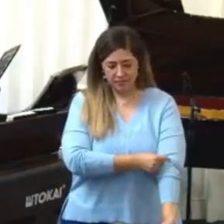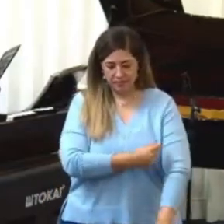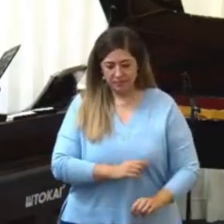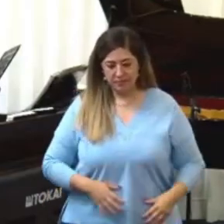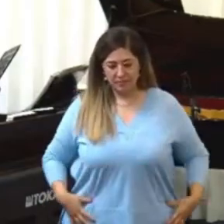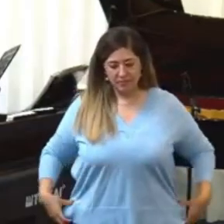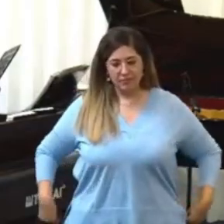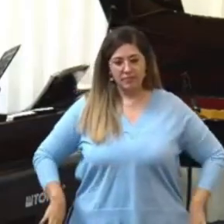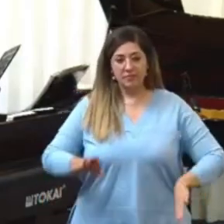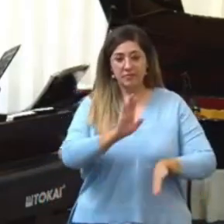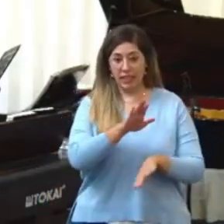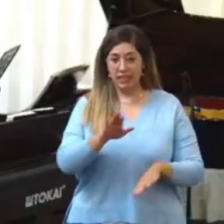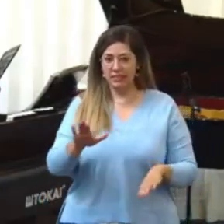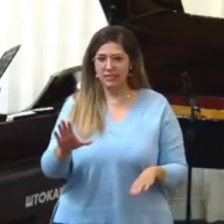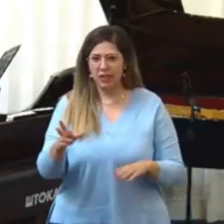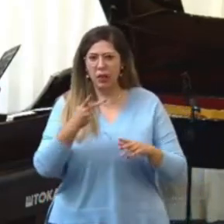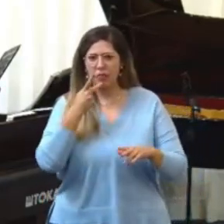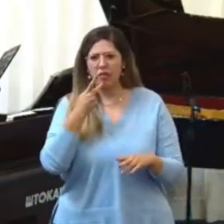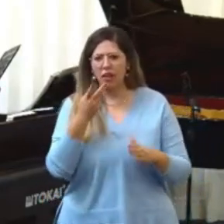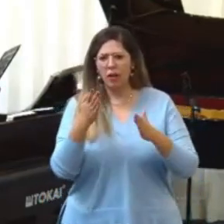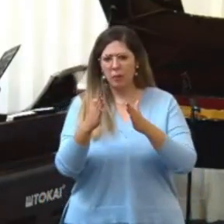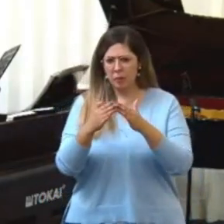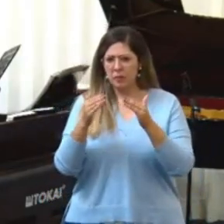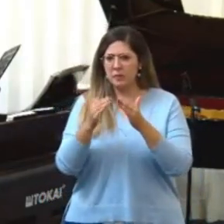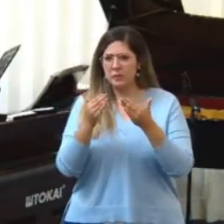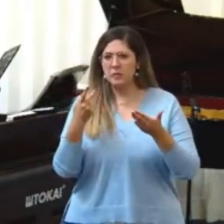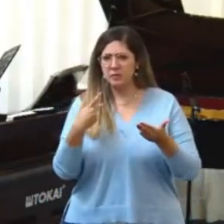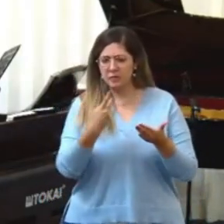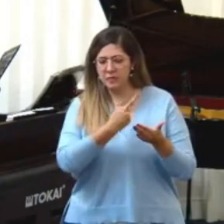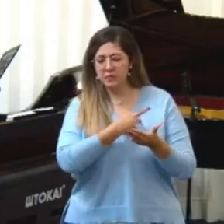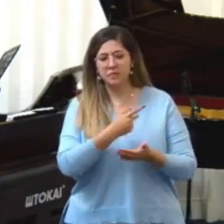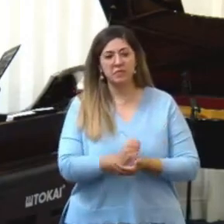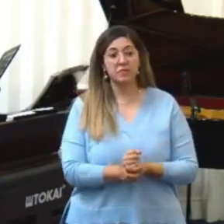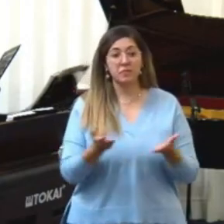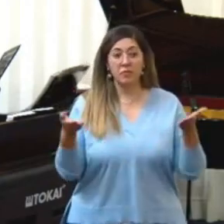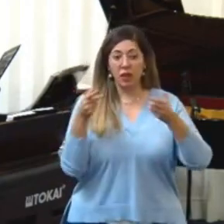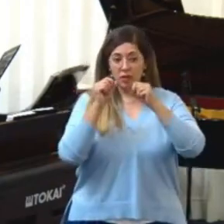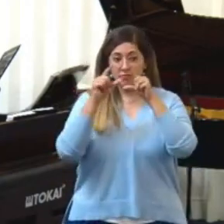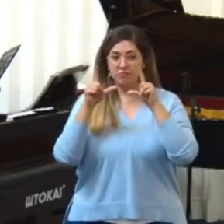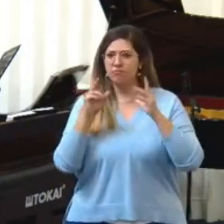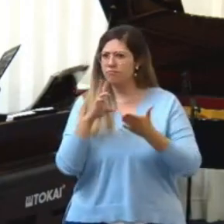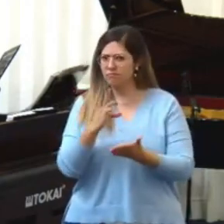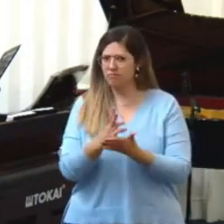considerassem uma coisa. Hoje,